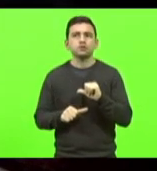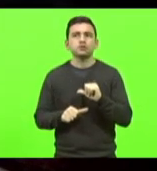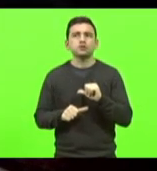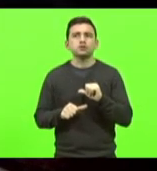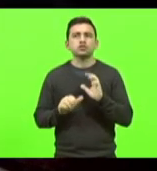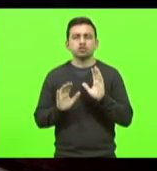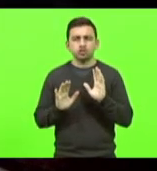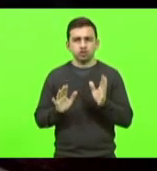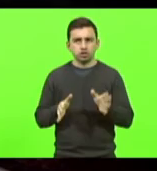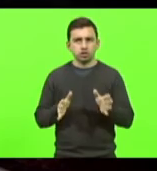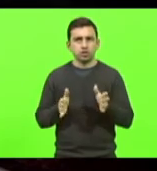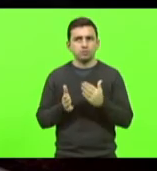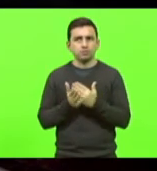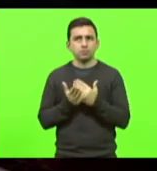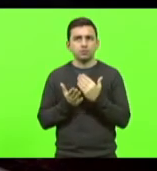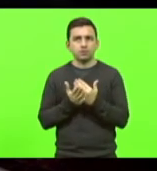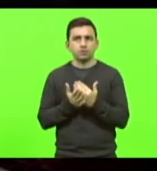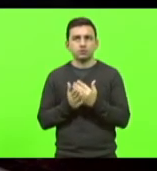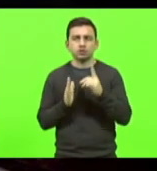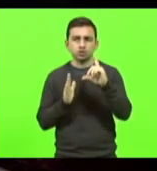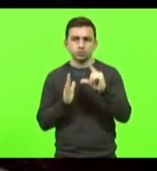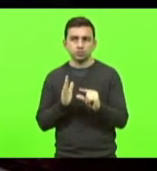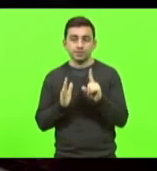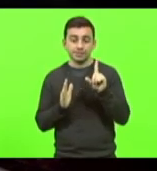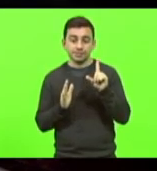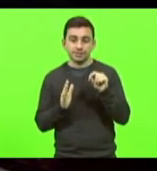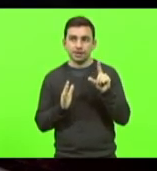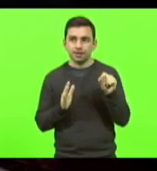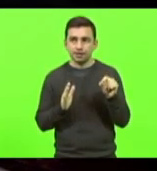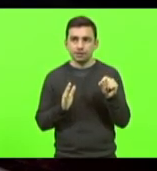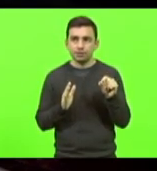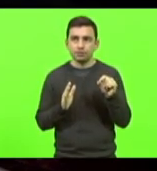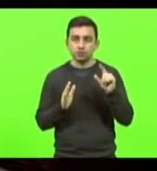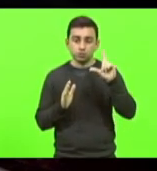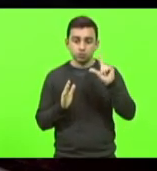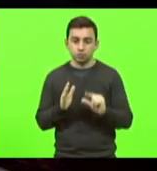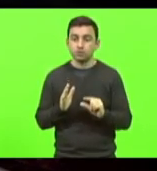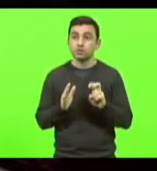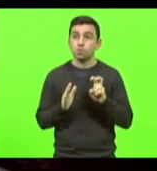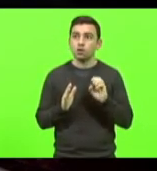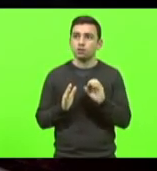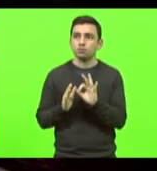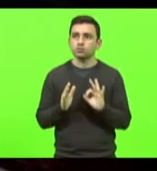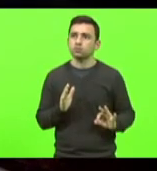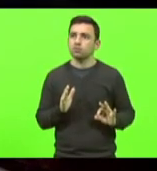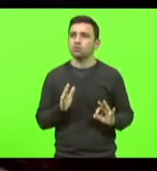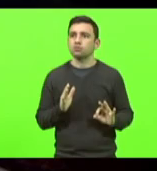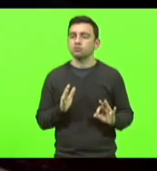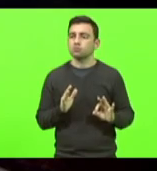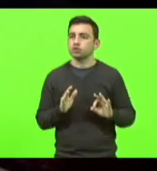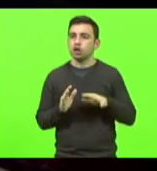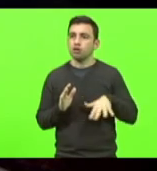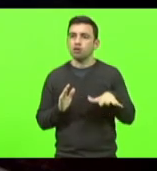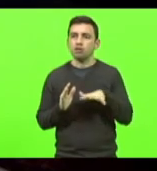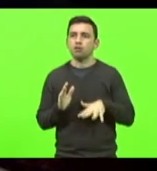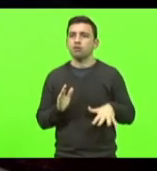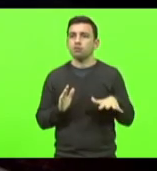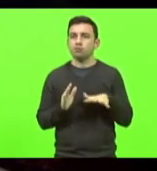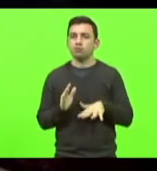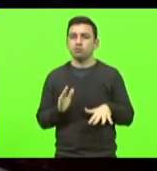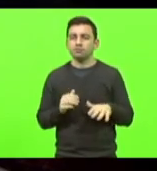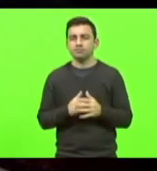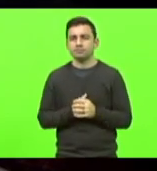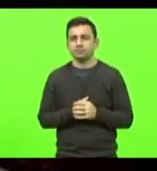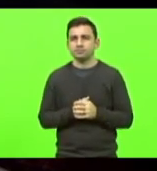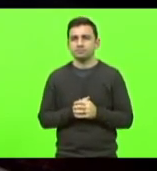significativa já reduziu de 100 para 50 por cento de maneira geral E é